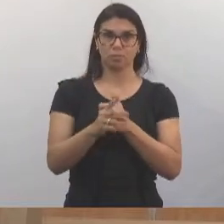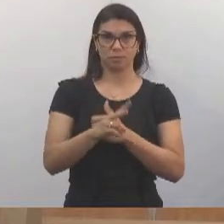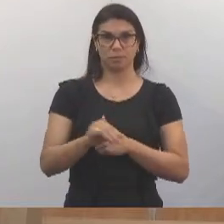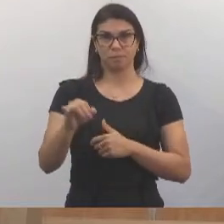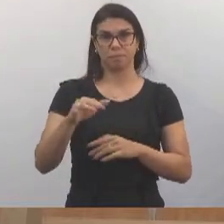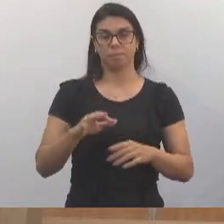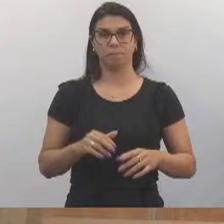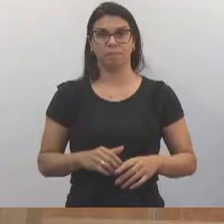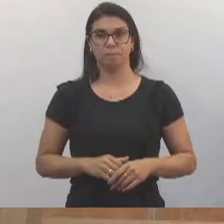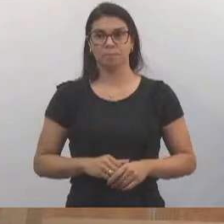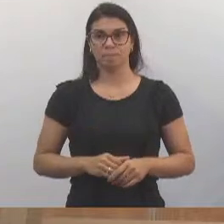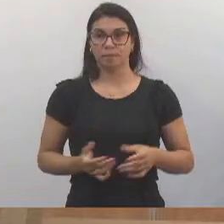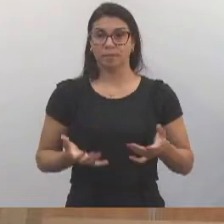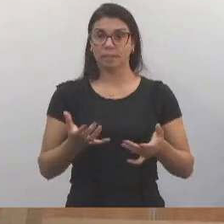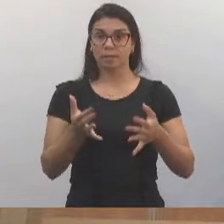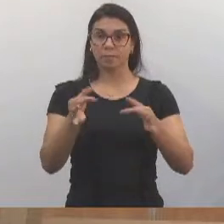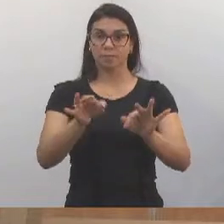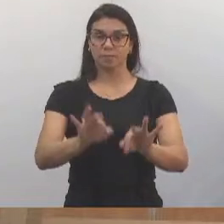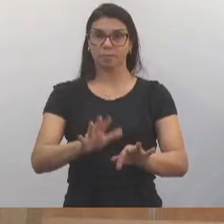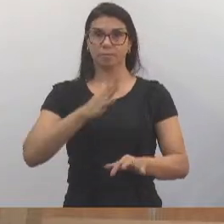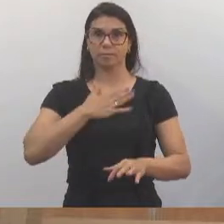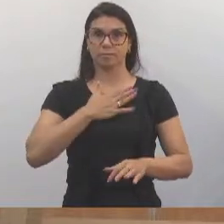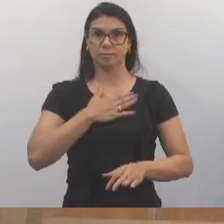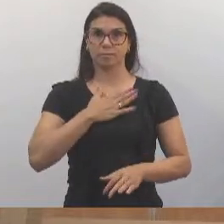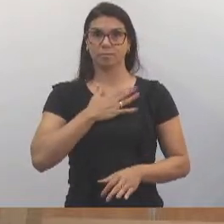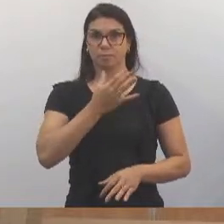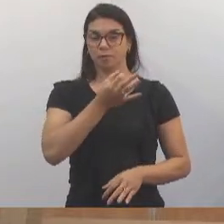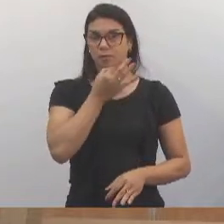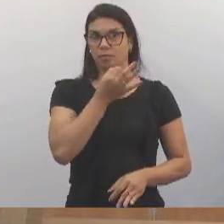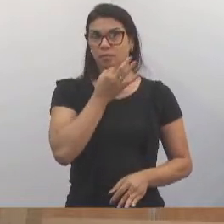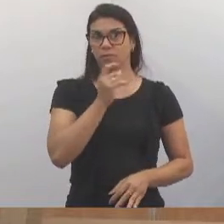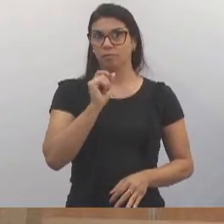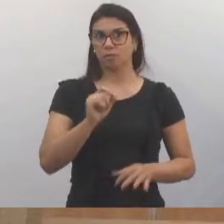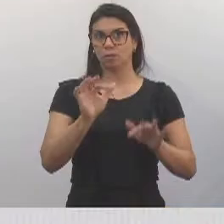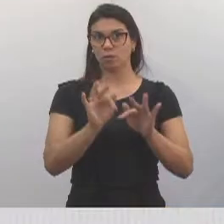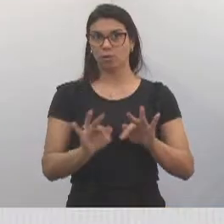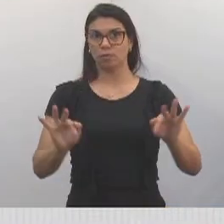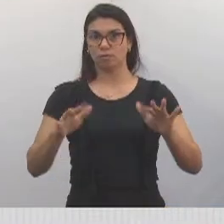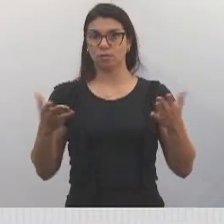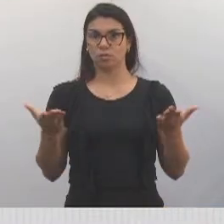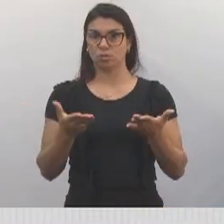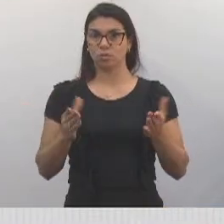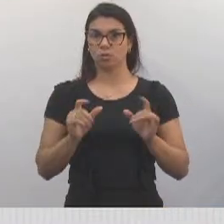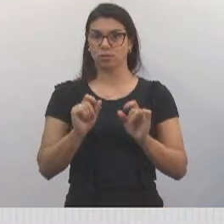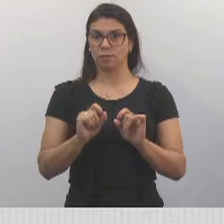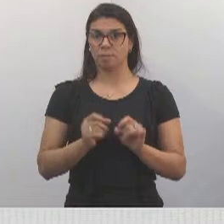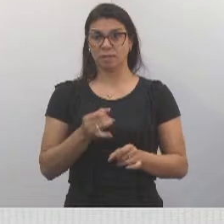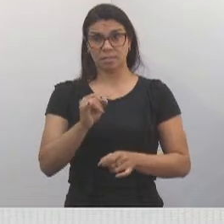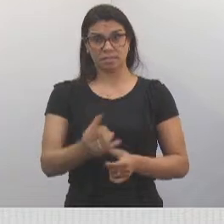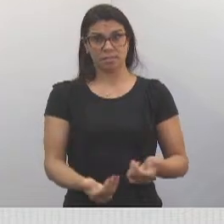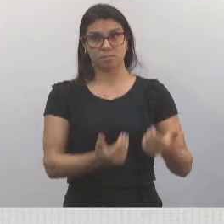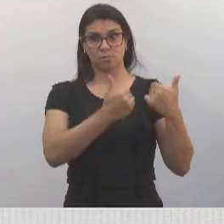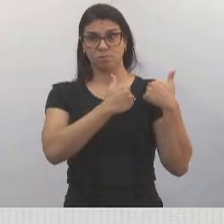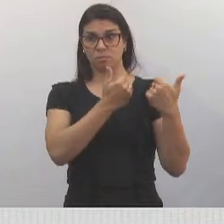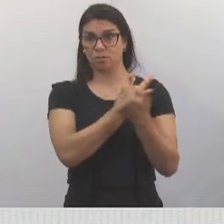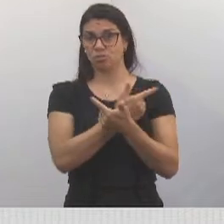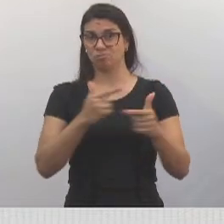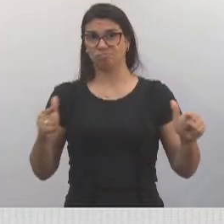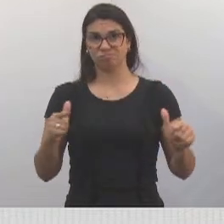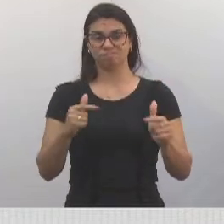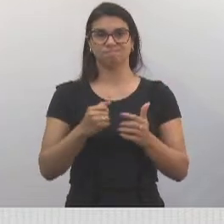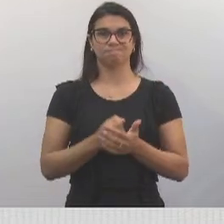perto. Eu quero finalizar com a frase de hoje, que a irresponsabilidade de